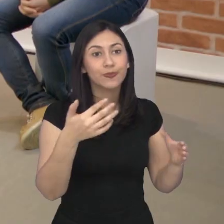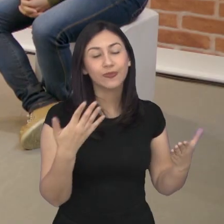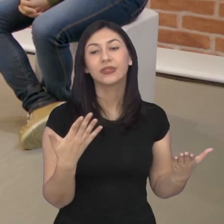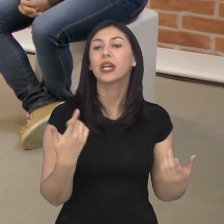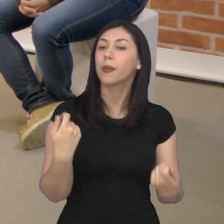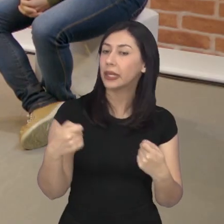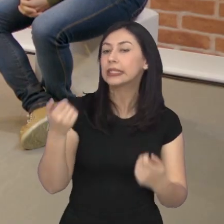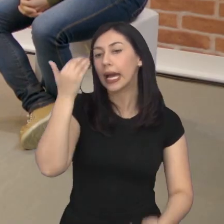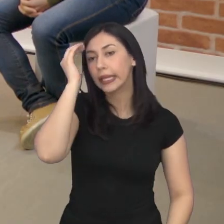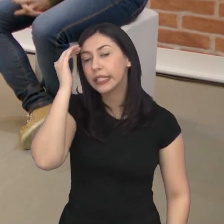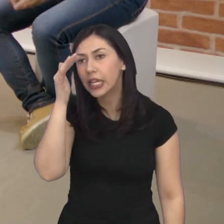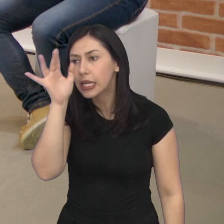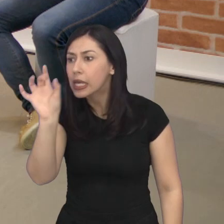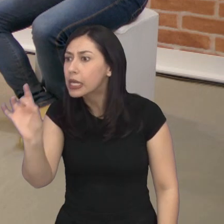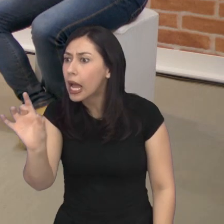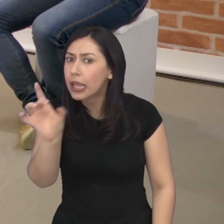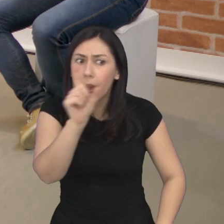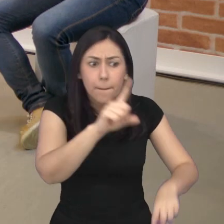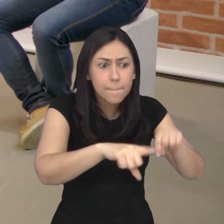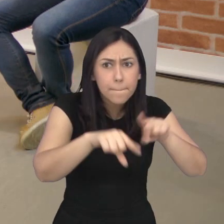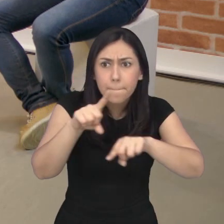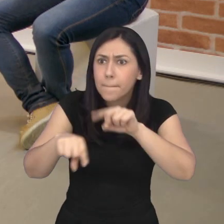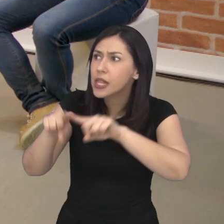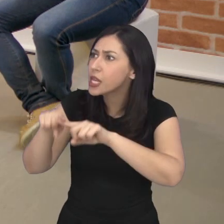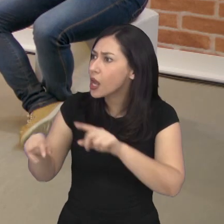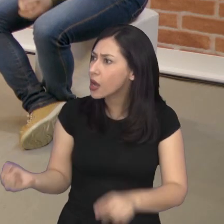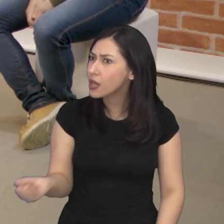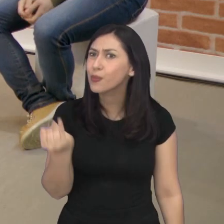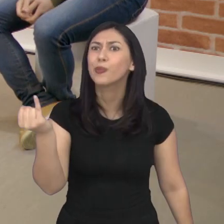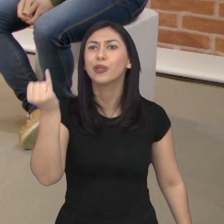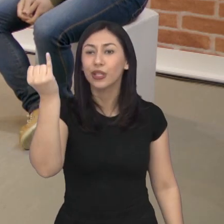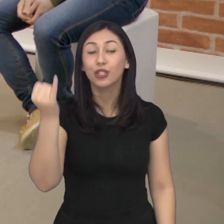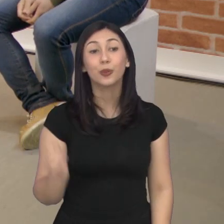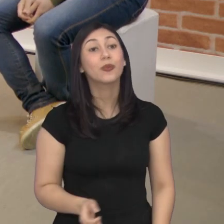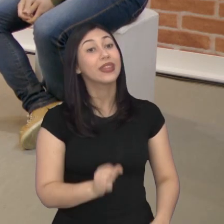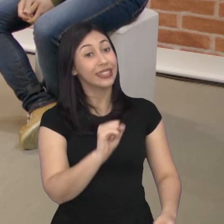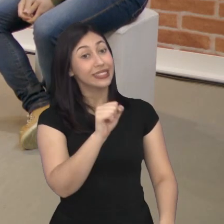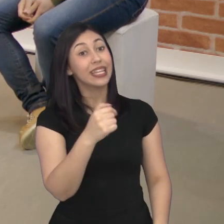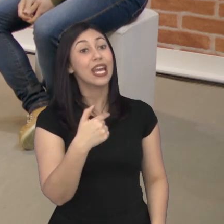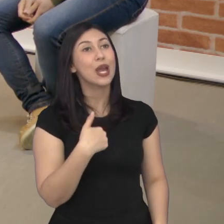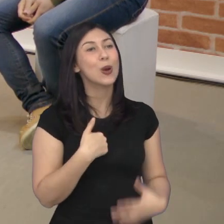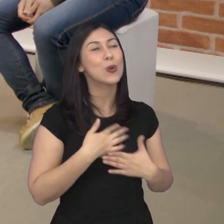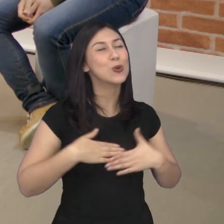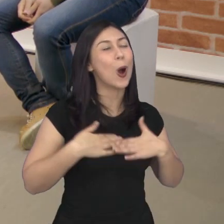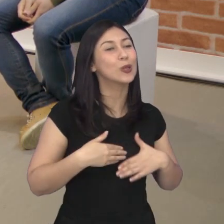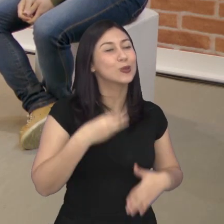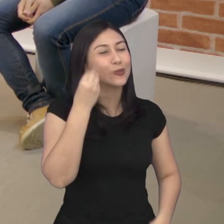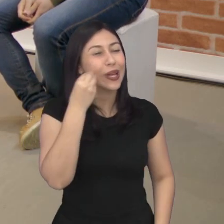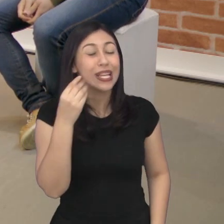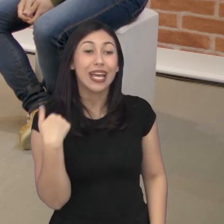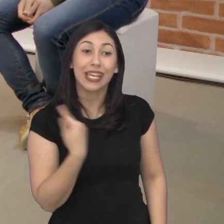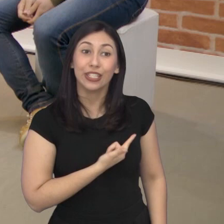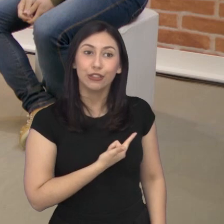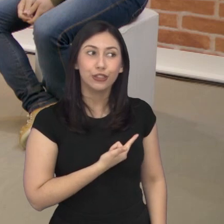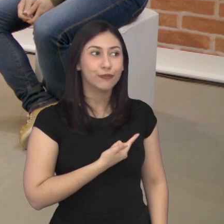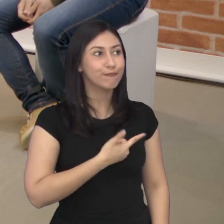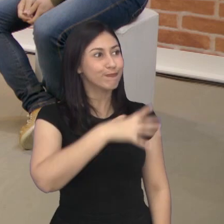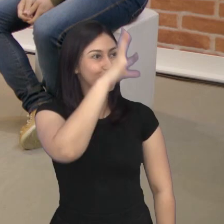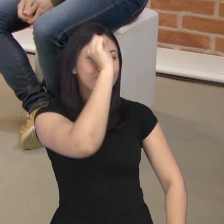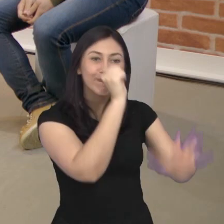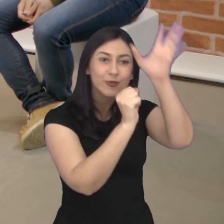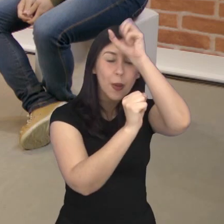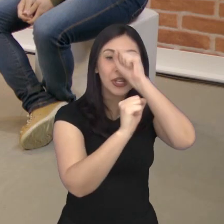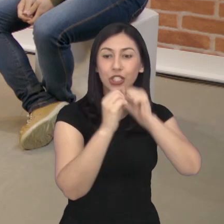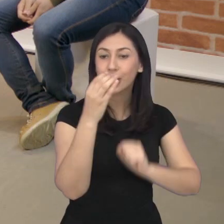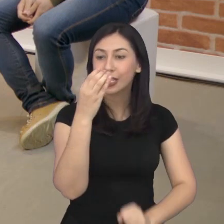que é saber reconhecer a importância de todos os elementos da natureza, né? Todos os ambientes e tal. É disso que eu gosto das vivências, porque a gente acaba aprendendo na